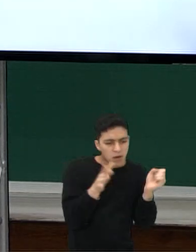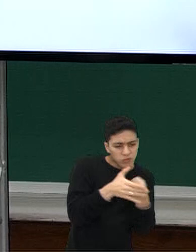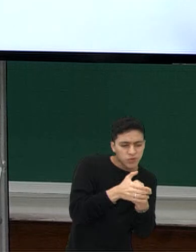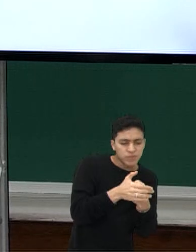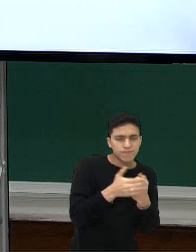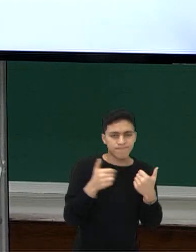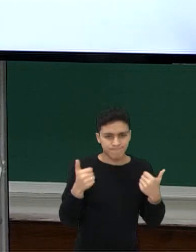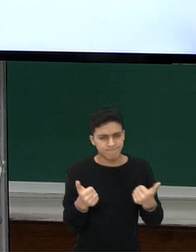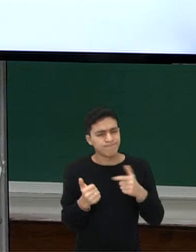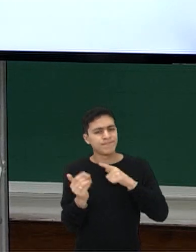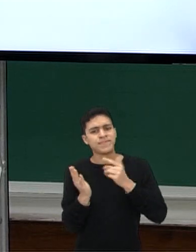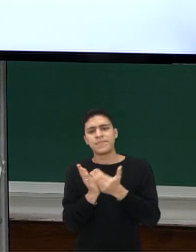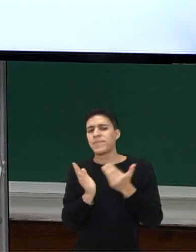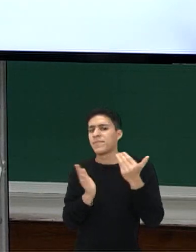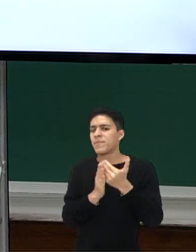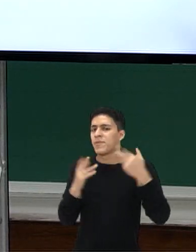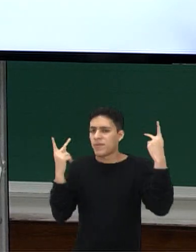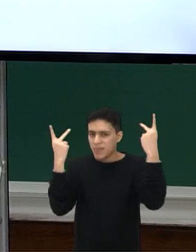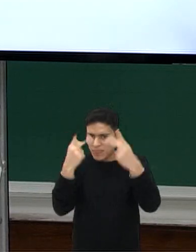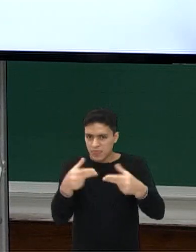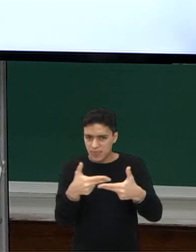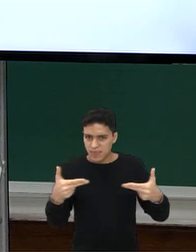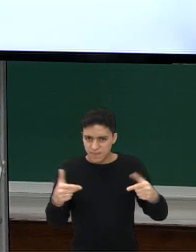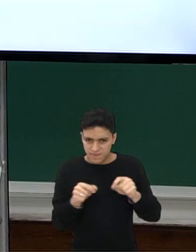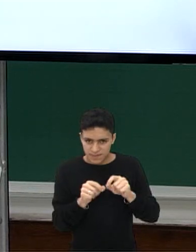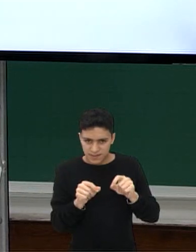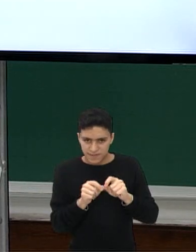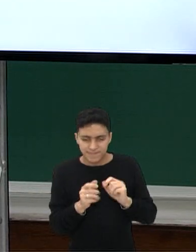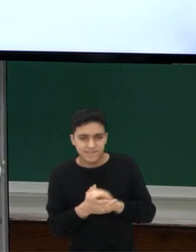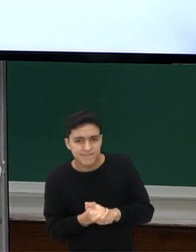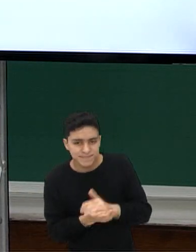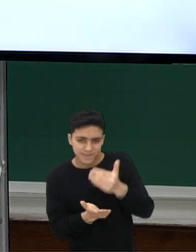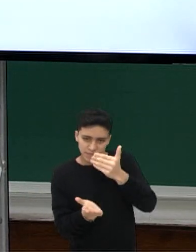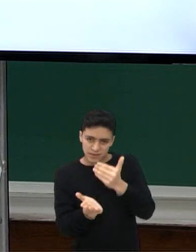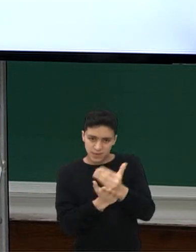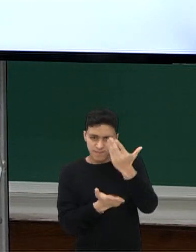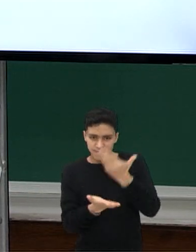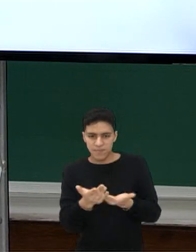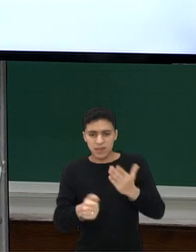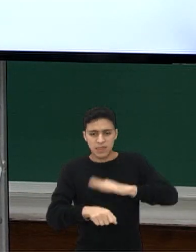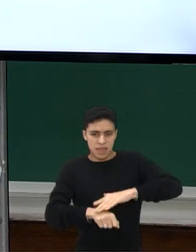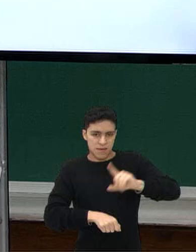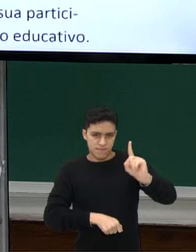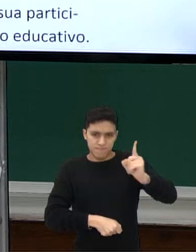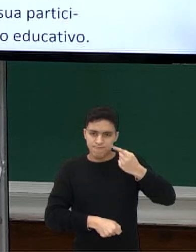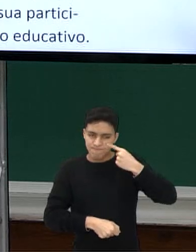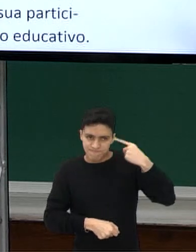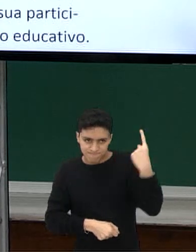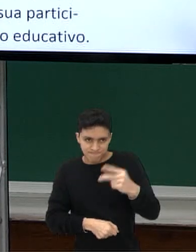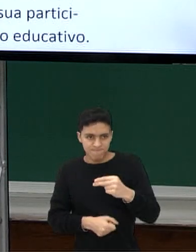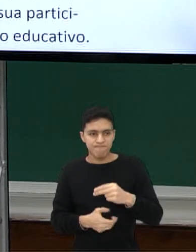muito trabalho para fazer, tá bom? Vamos começar então para a gente não perder tempo. Tá bom?